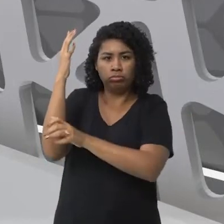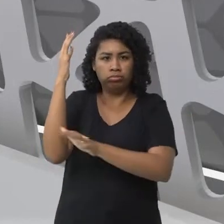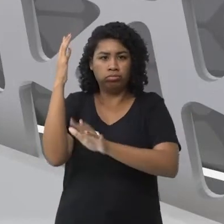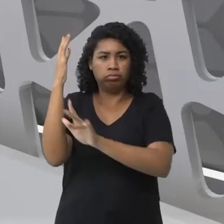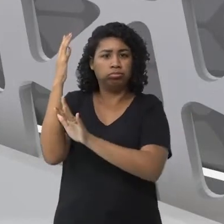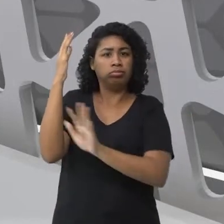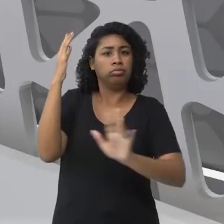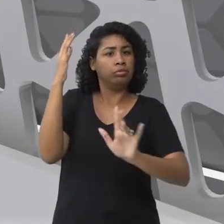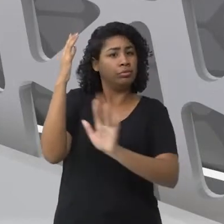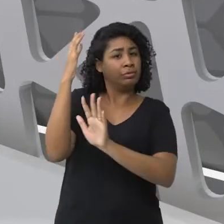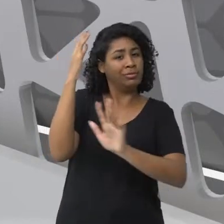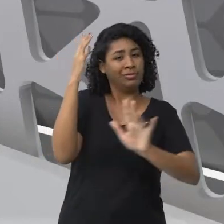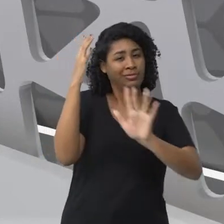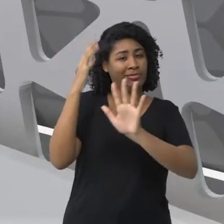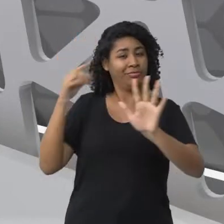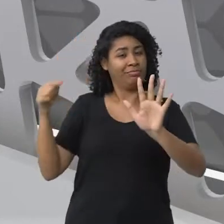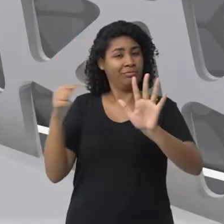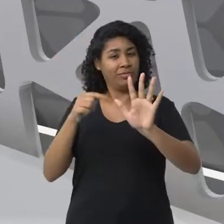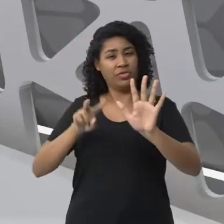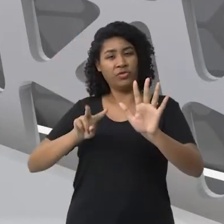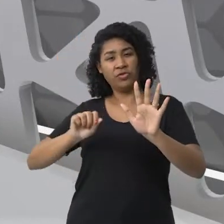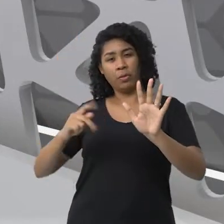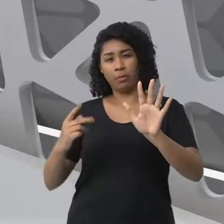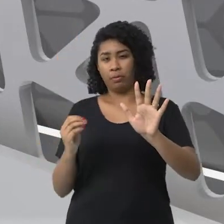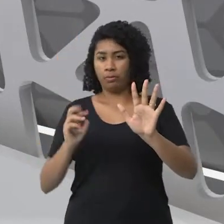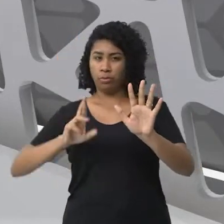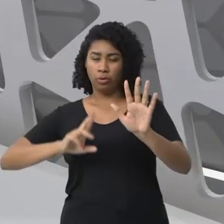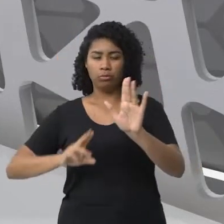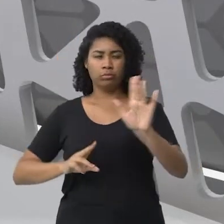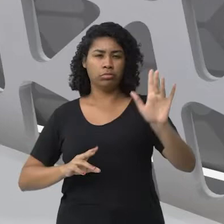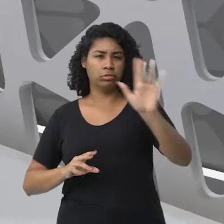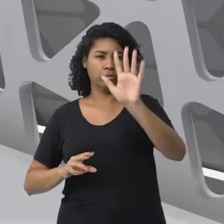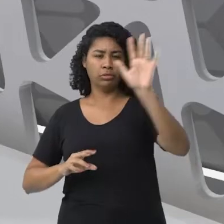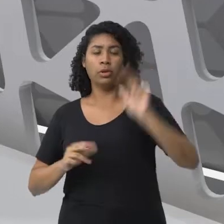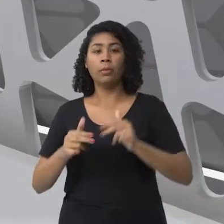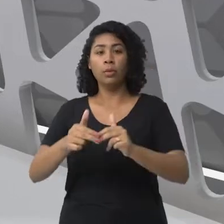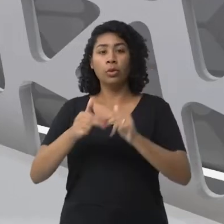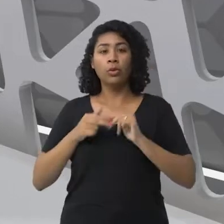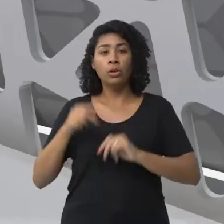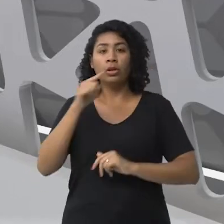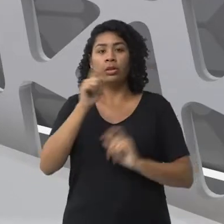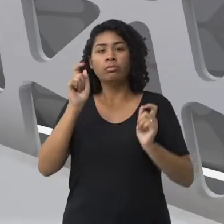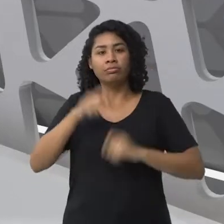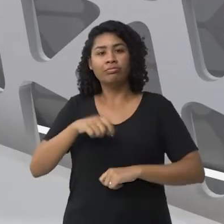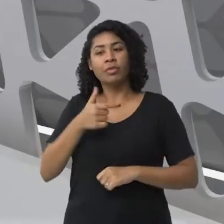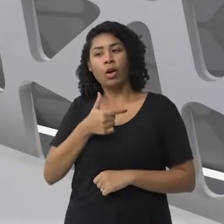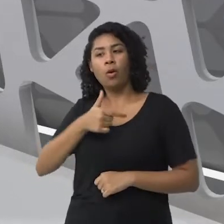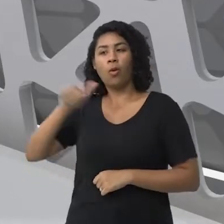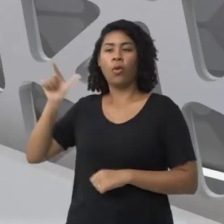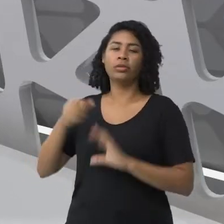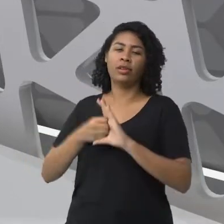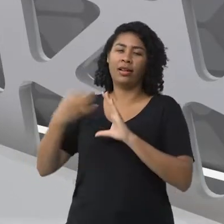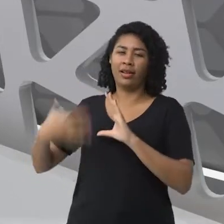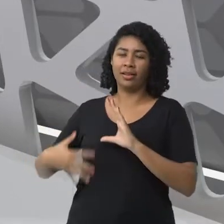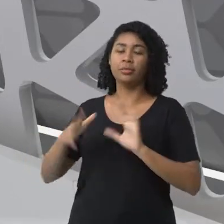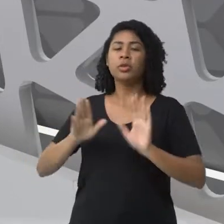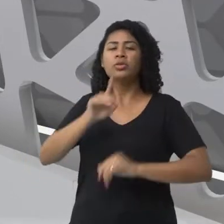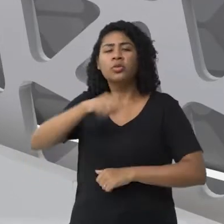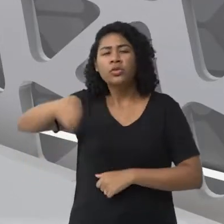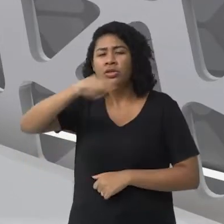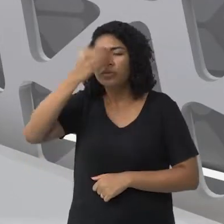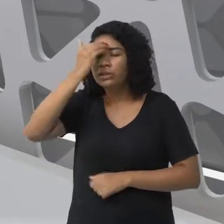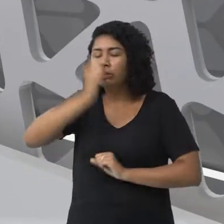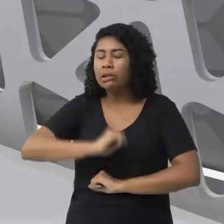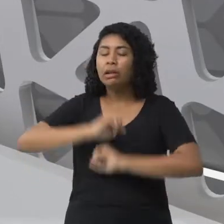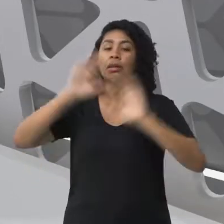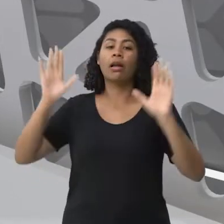E esse vapor que a árvore joga para a atmosfera vai compor o chamado rio voador. Então, para a gente conseguir compreender melhor todas